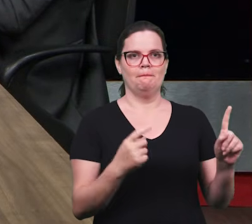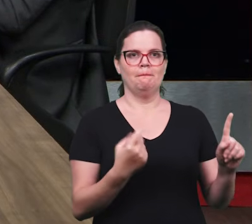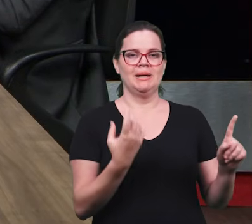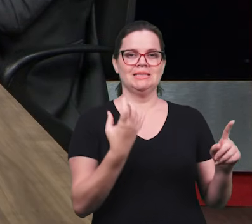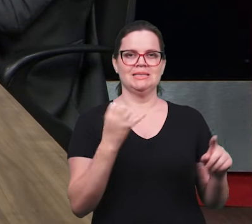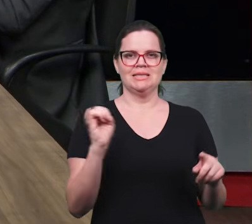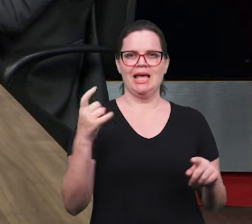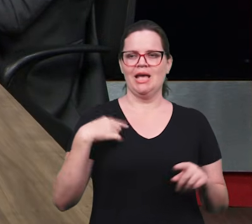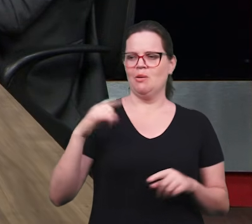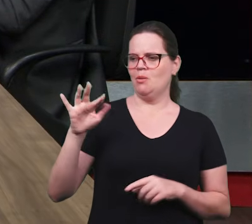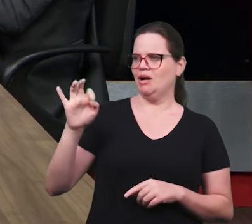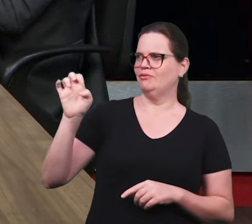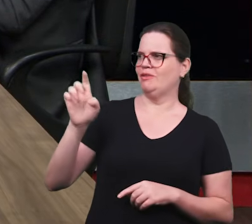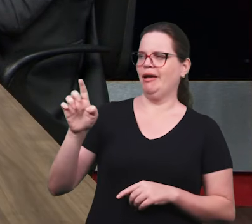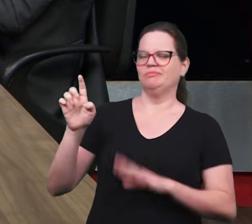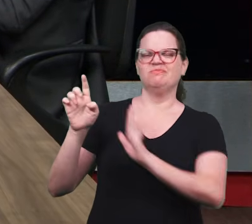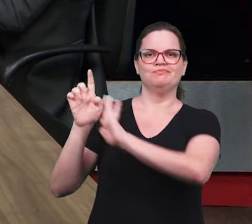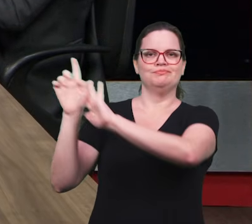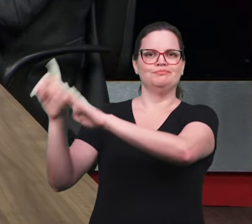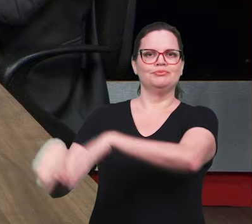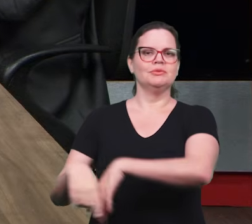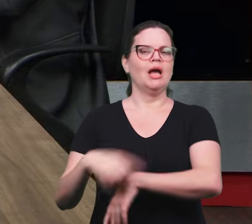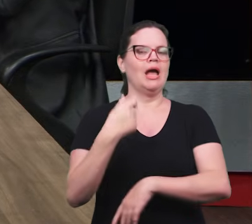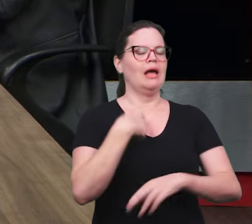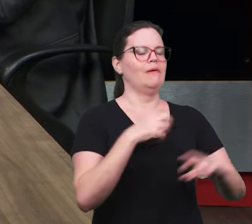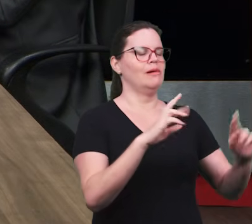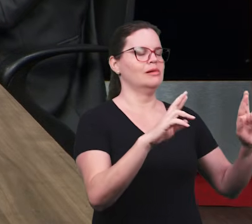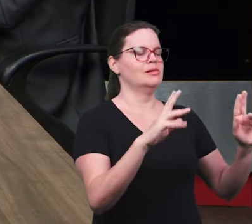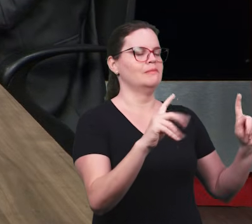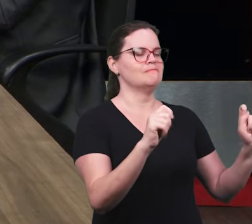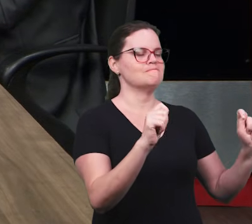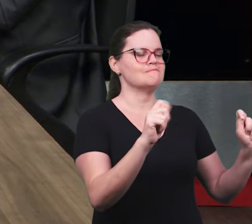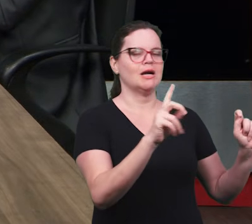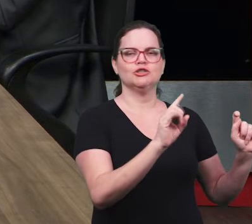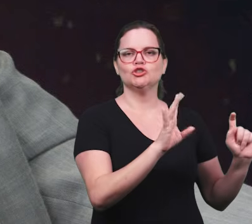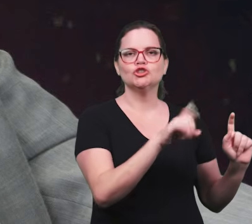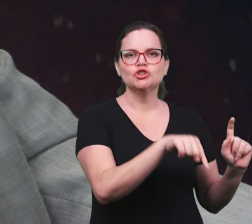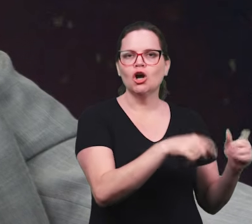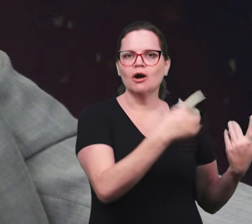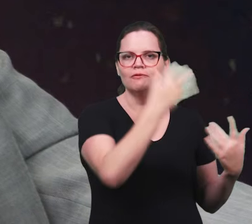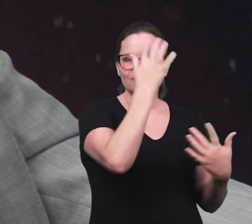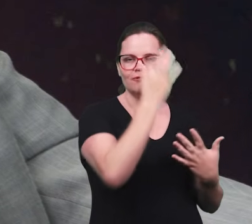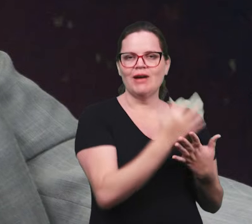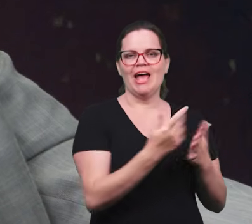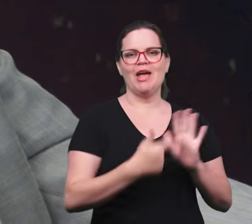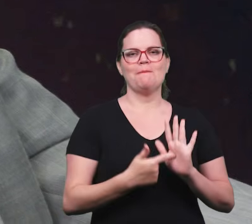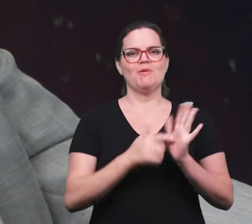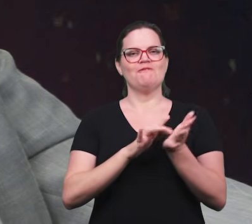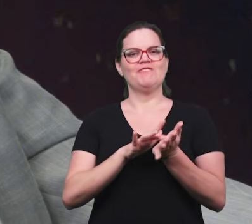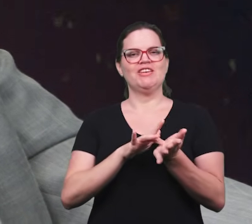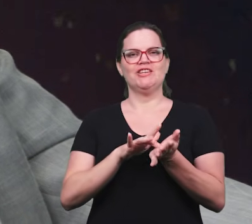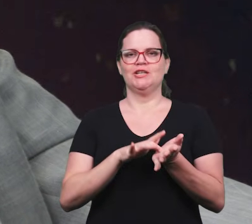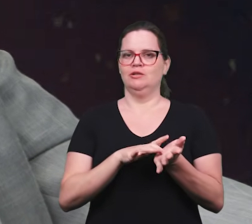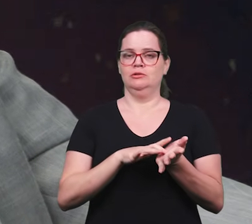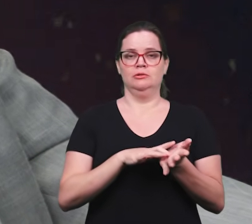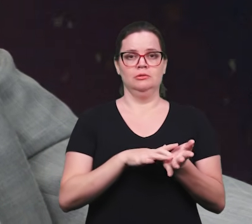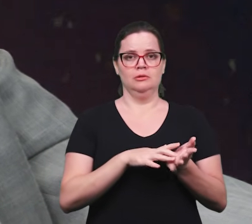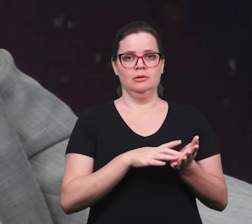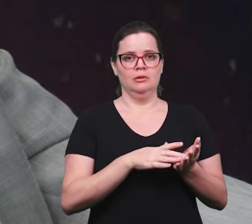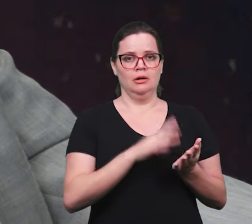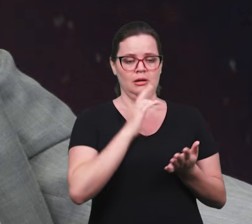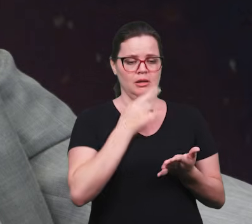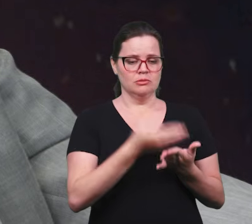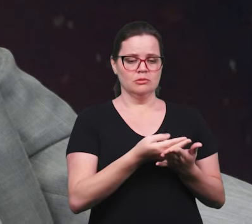verdadeira e passo a viver de uma fé histórica, de uma fé aparente, eu estou vivendo uma fé que é morta, que não produz frutos